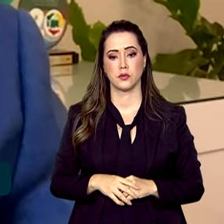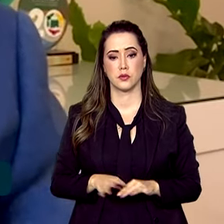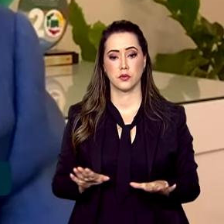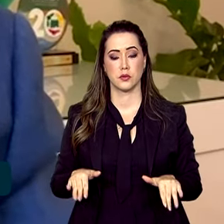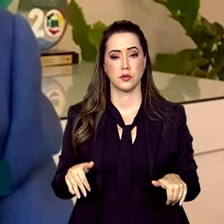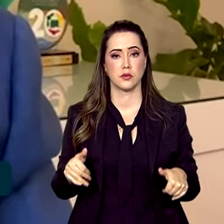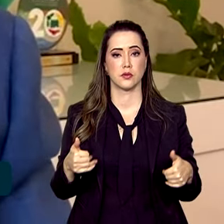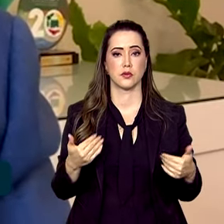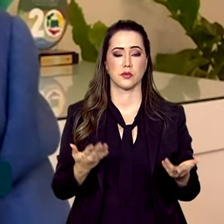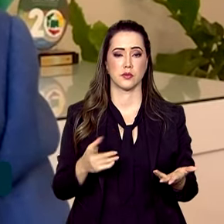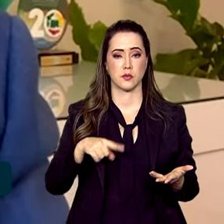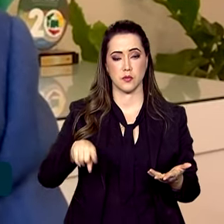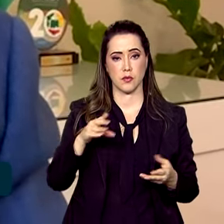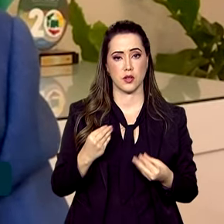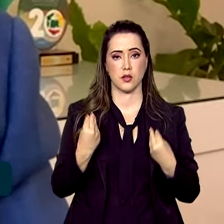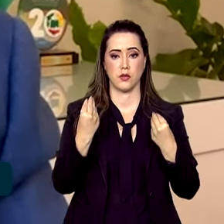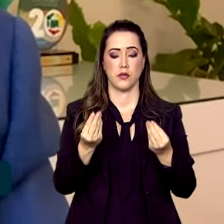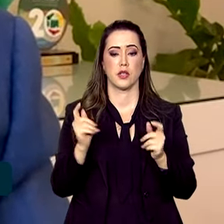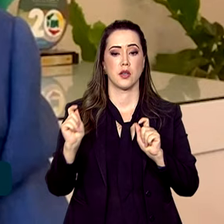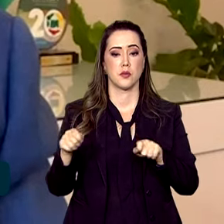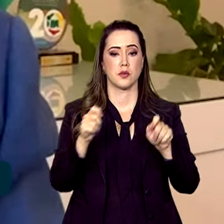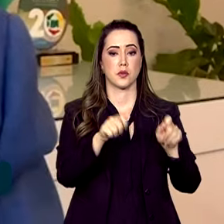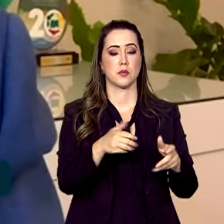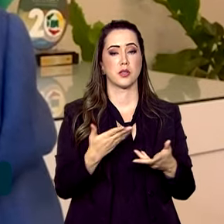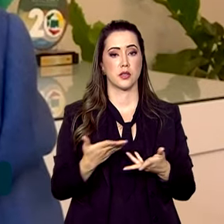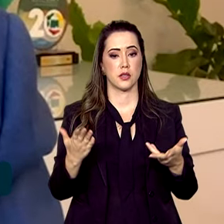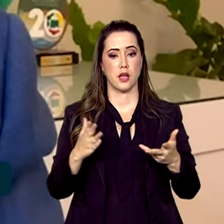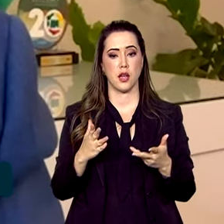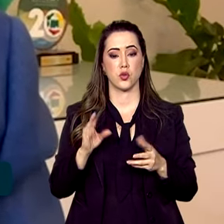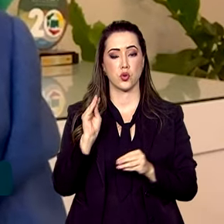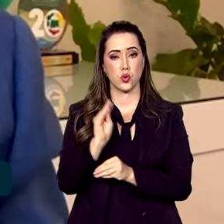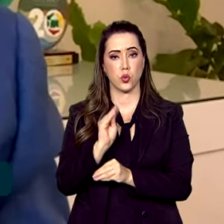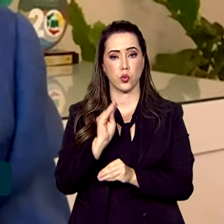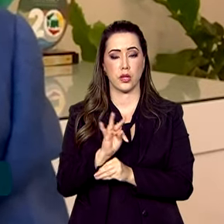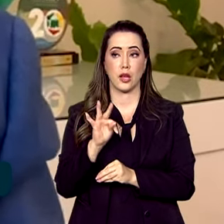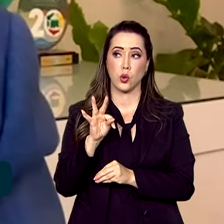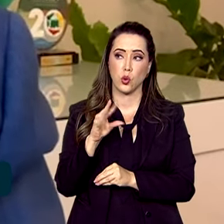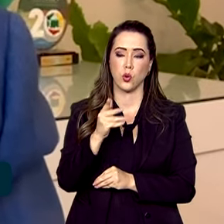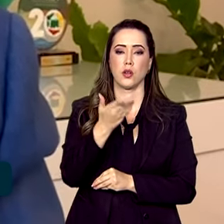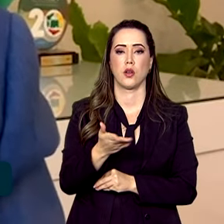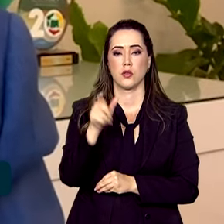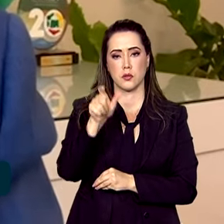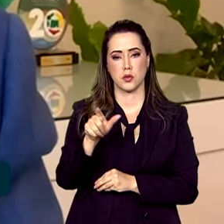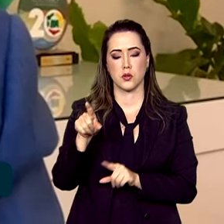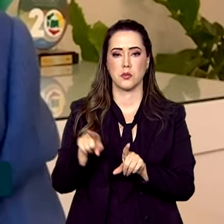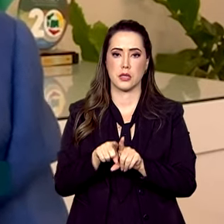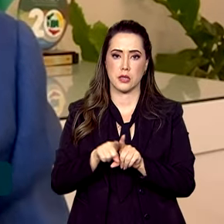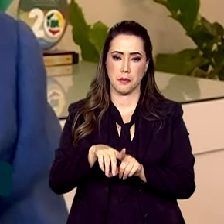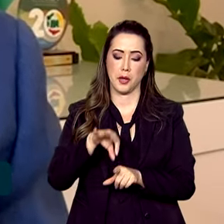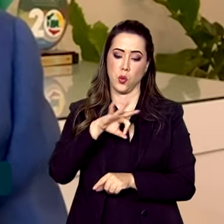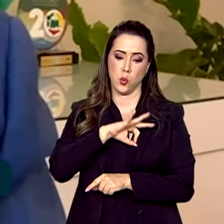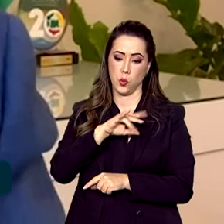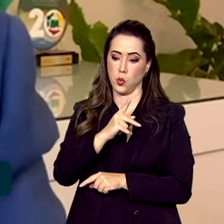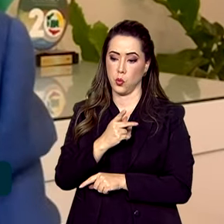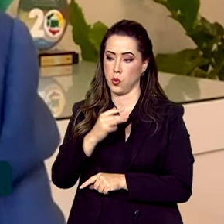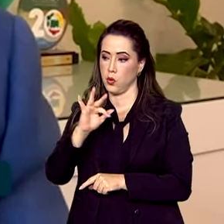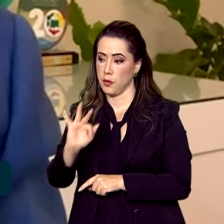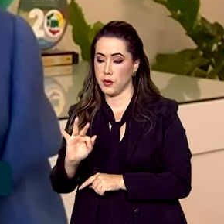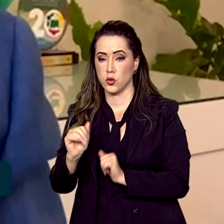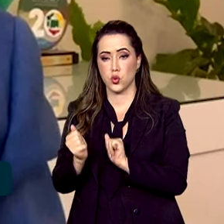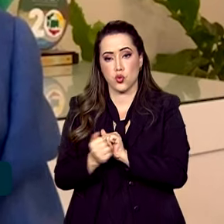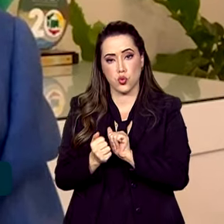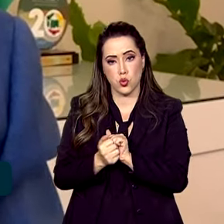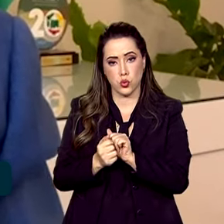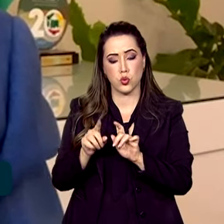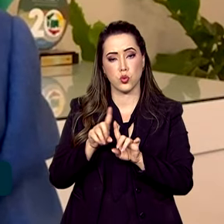ou seja, garantir uma condição de atendimento integral, mas também com a Polícia Federal, com outras áreas,